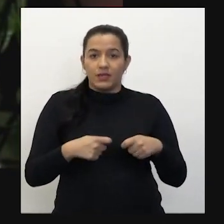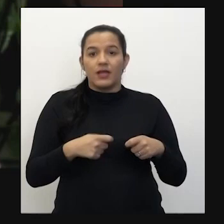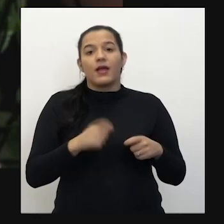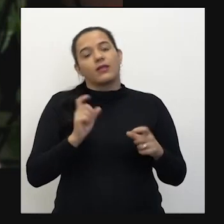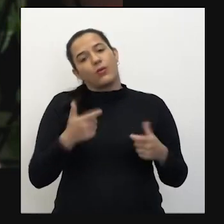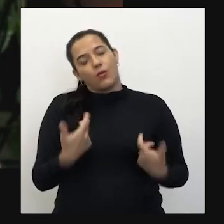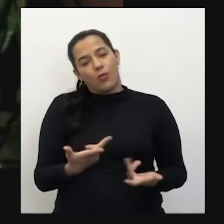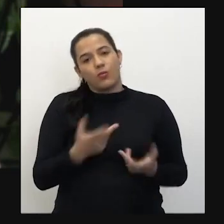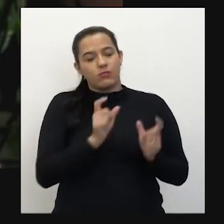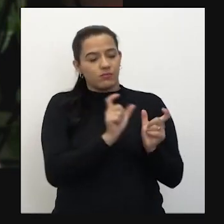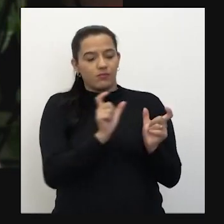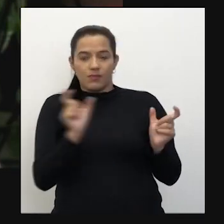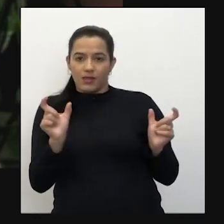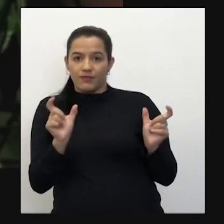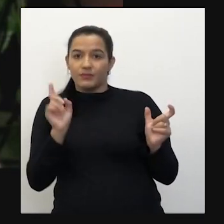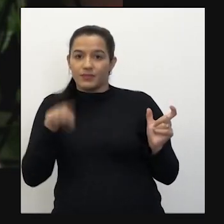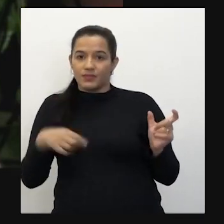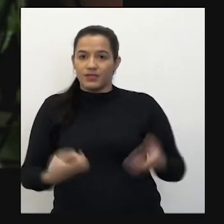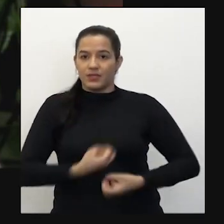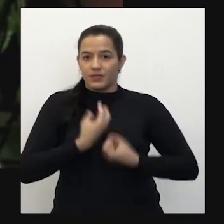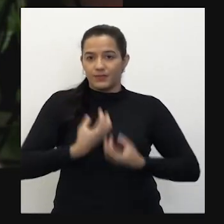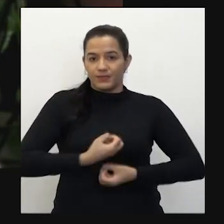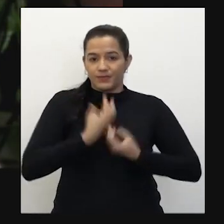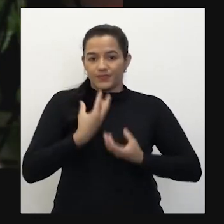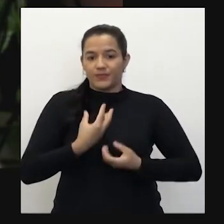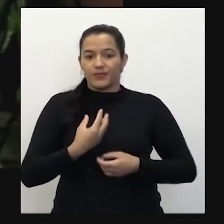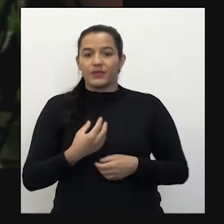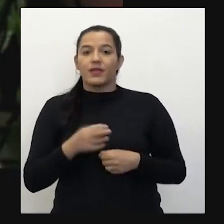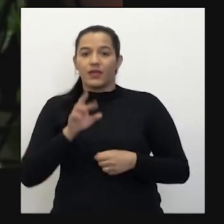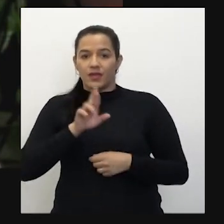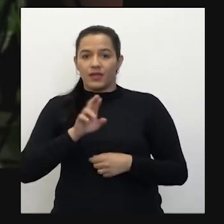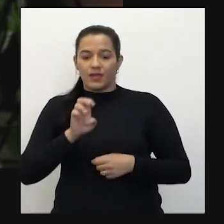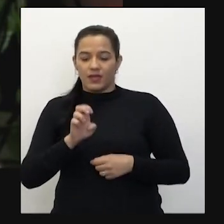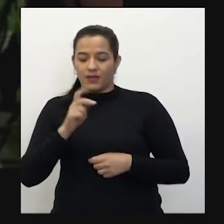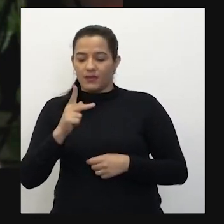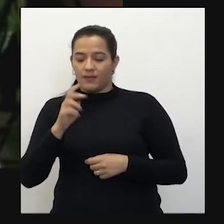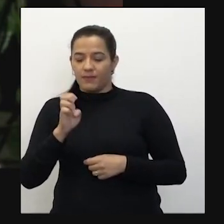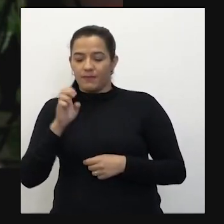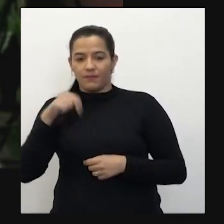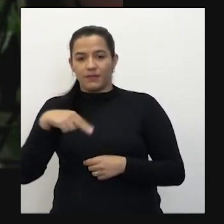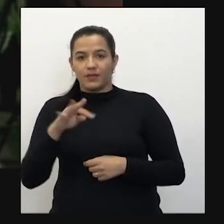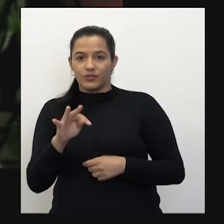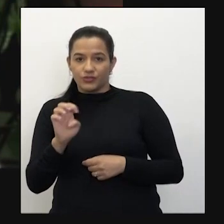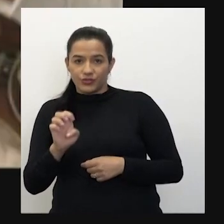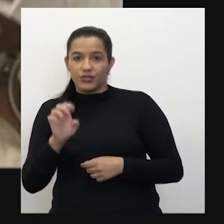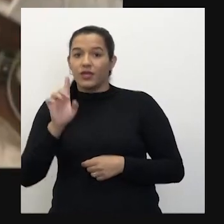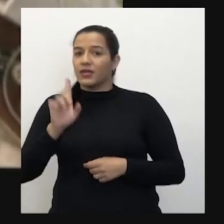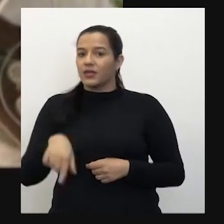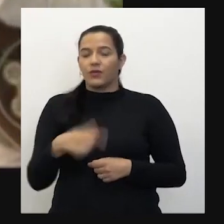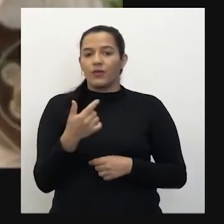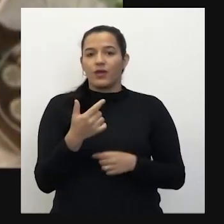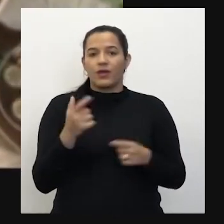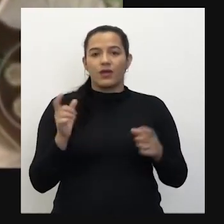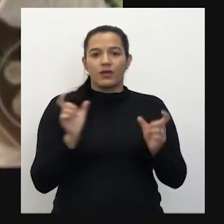mas veja bem, repente não é rima. Repente é o verso improvisado feito na